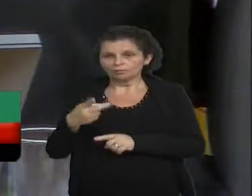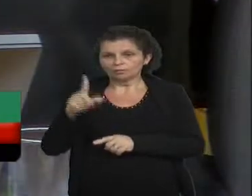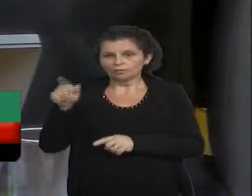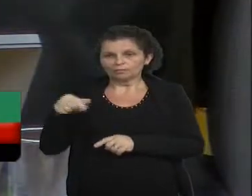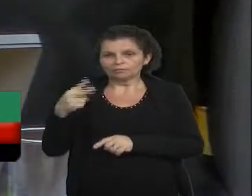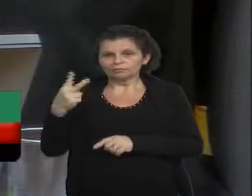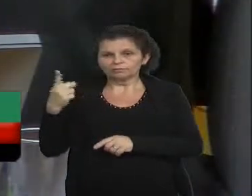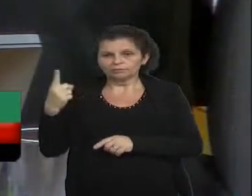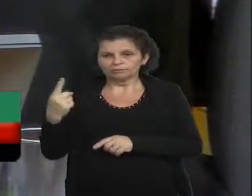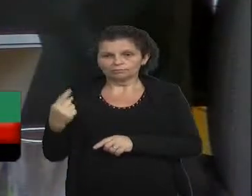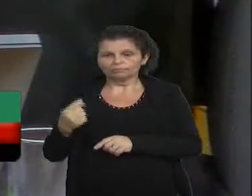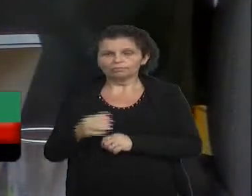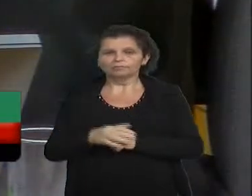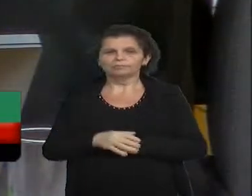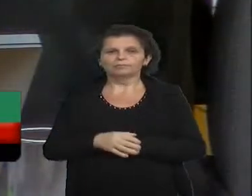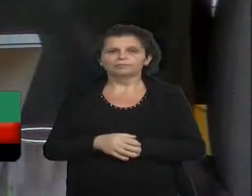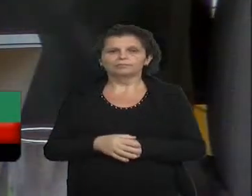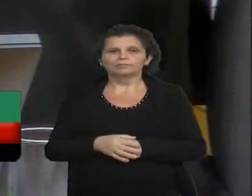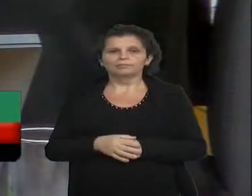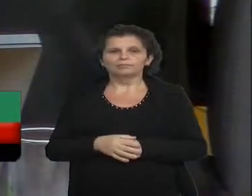102/21.